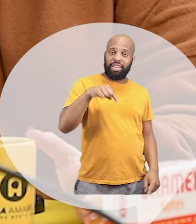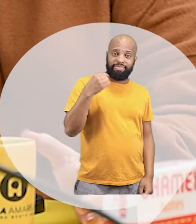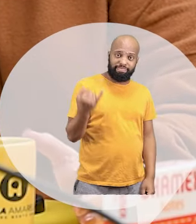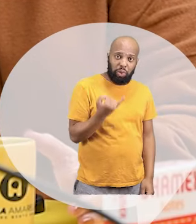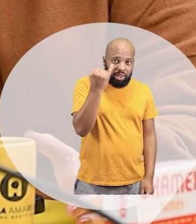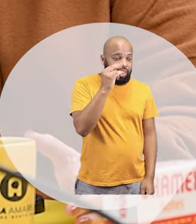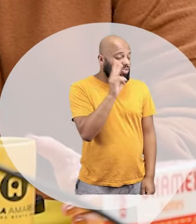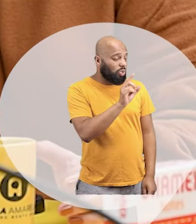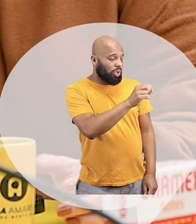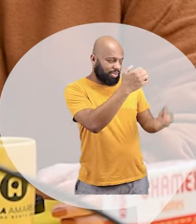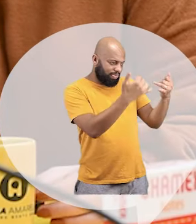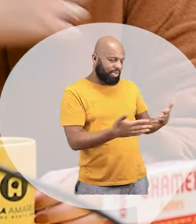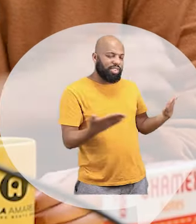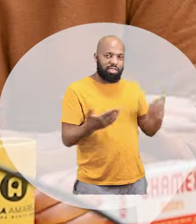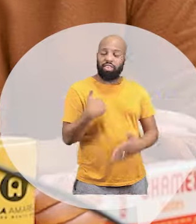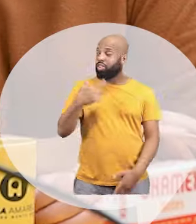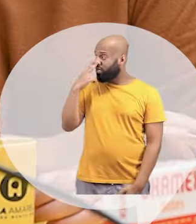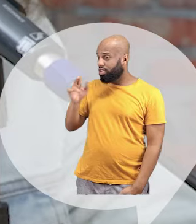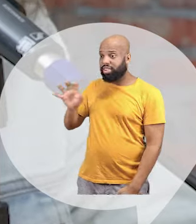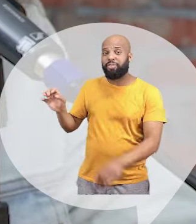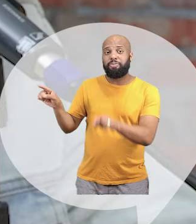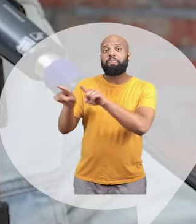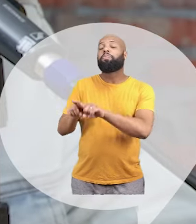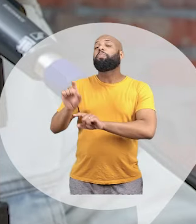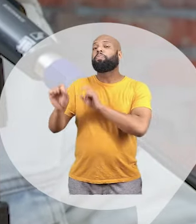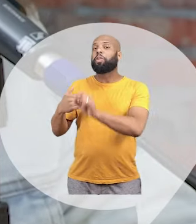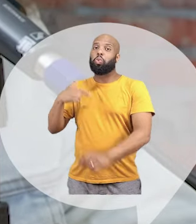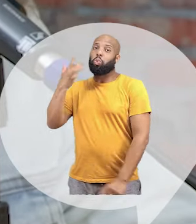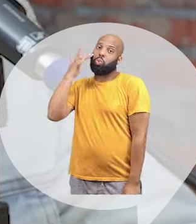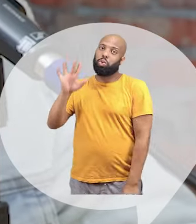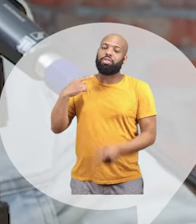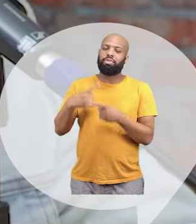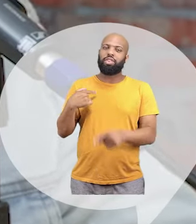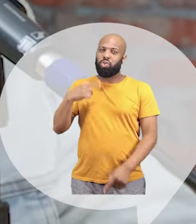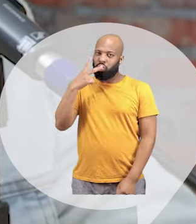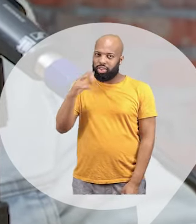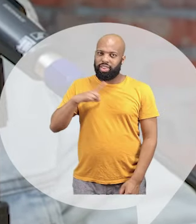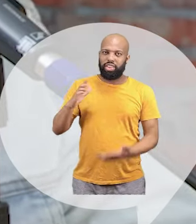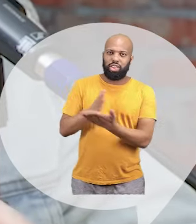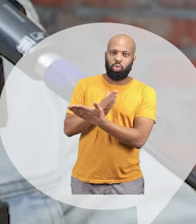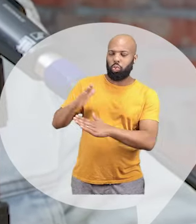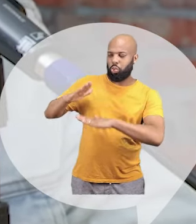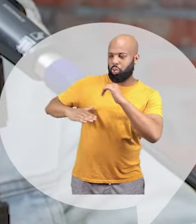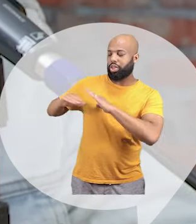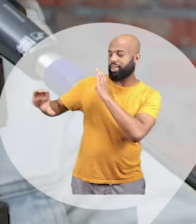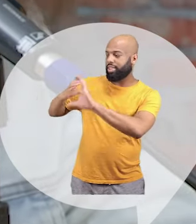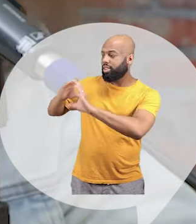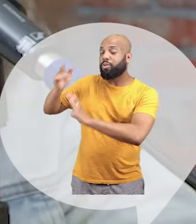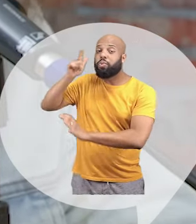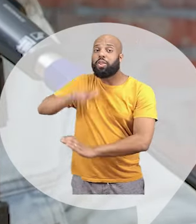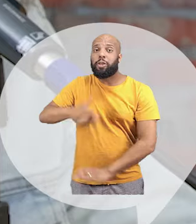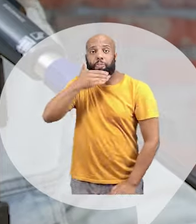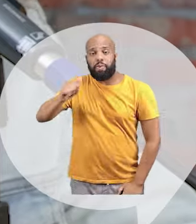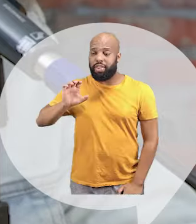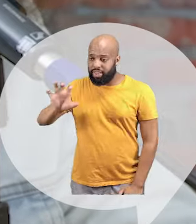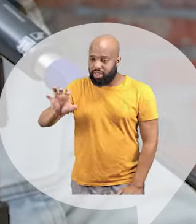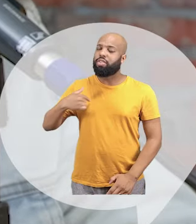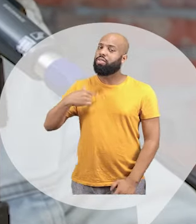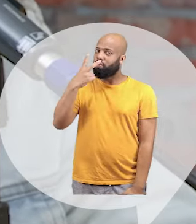é interessante ver esses bastidores que eles estão escrevendo eu acho que inclusive isso aí eu não sei assim eu acho que tem cantores que conseguem